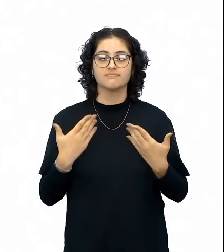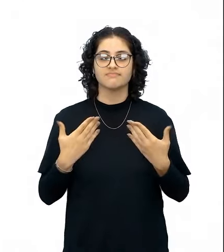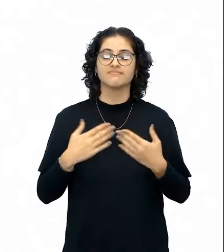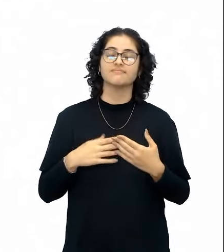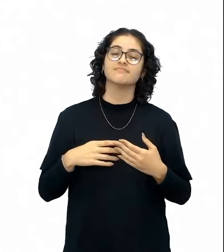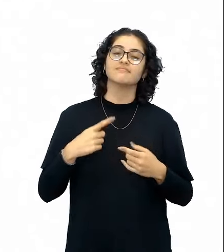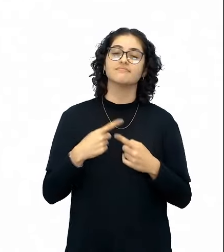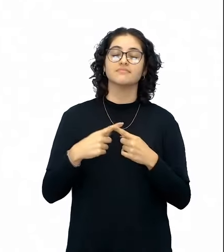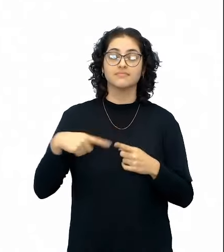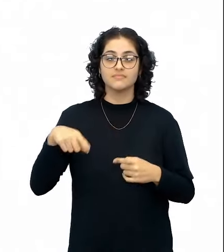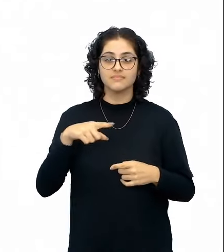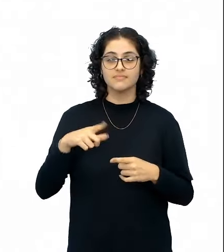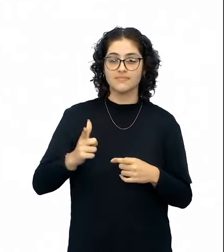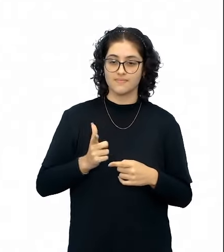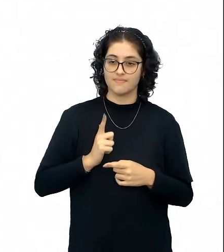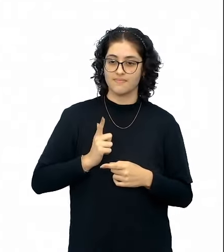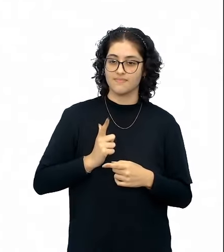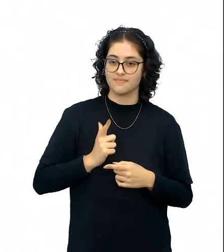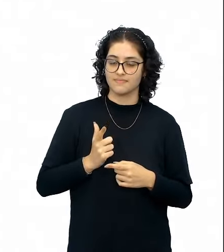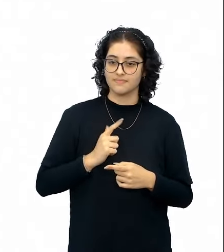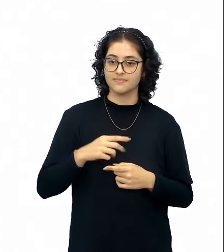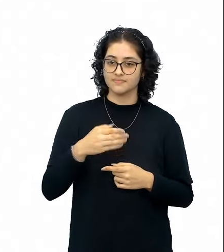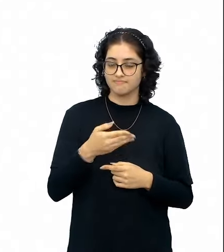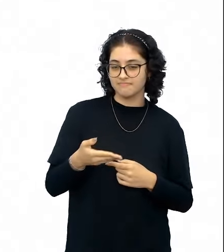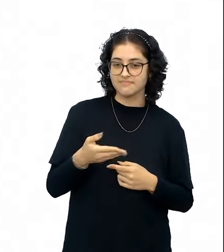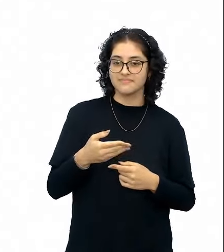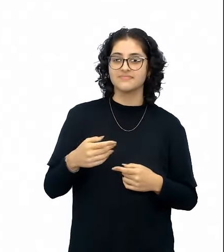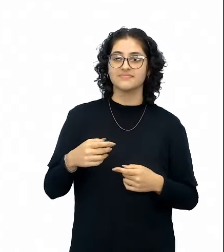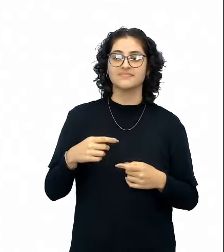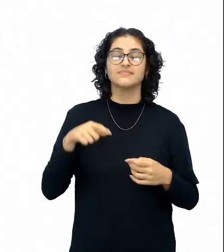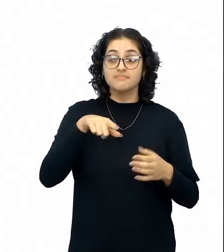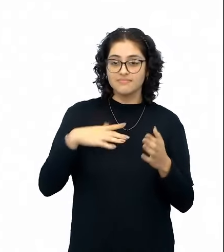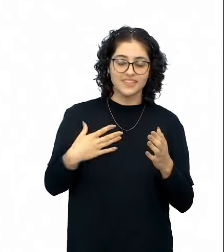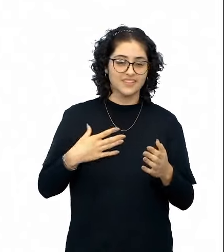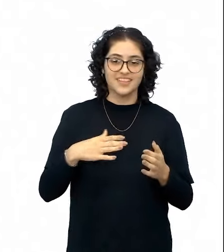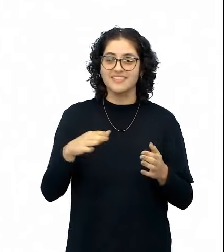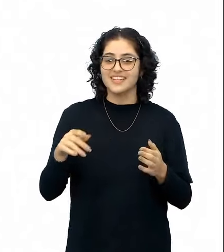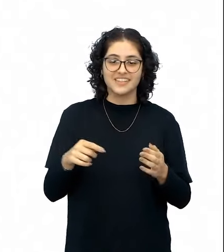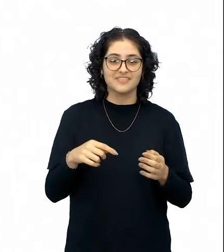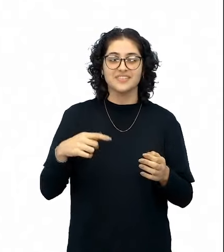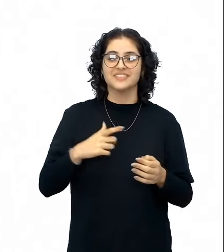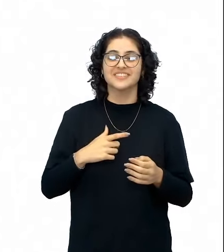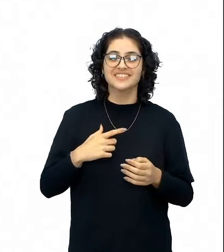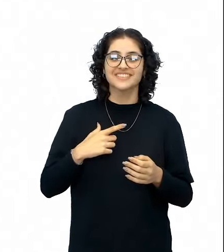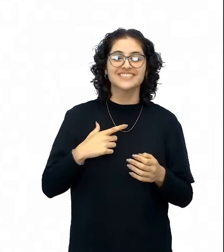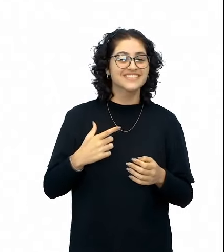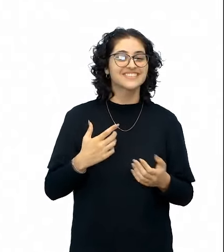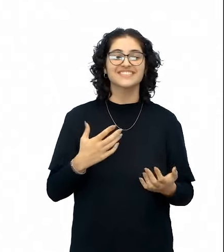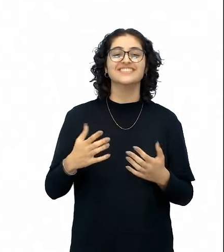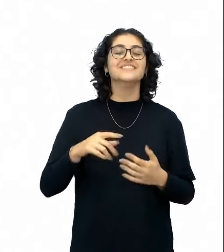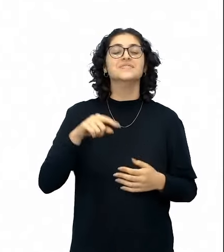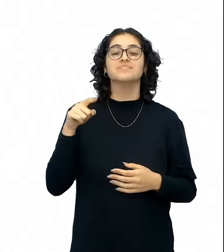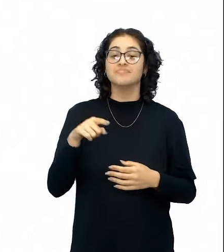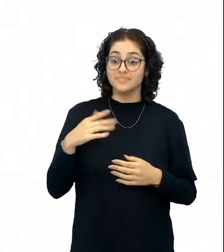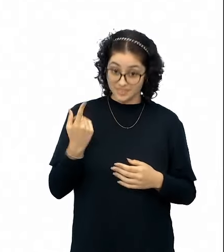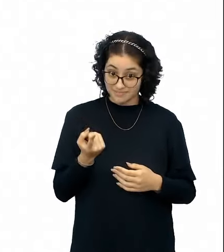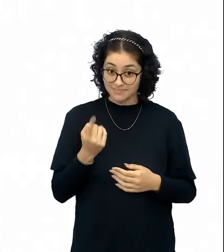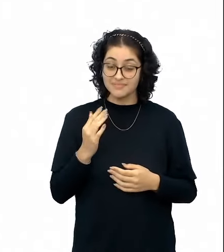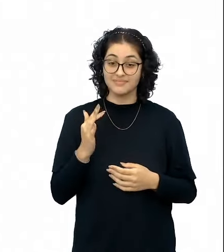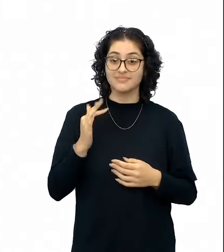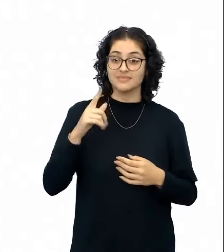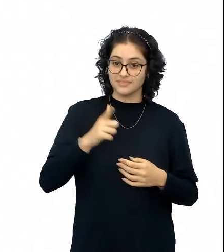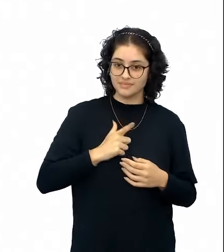de a personagem pescar um peixe, ela pescou uma lâmpada. A partir dessa constatação, responda. Então, vamos lá. Está